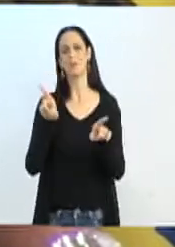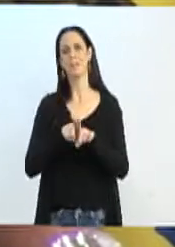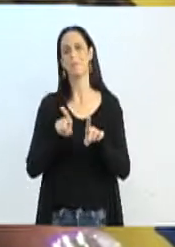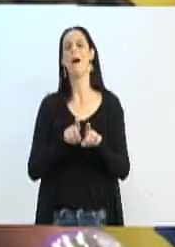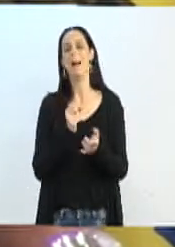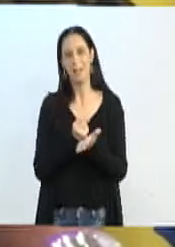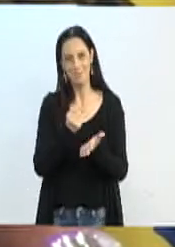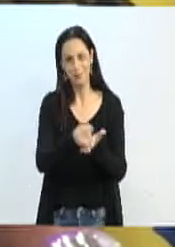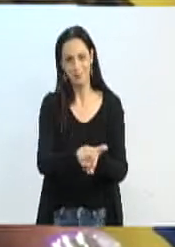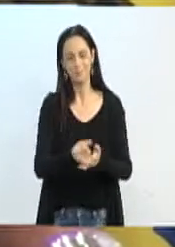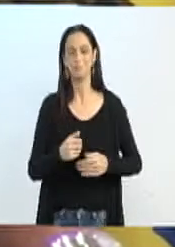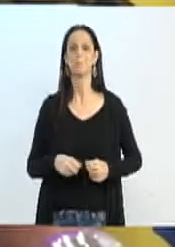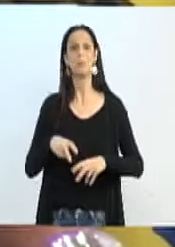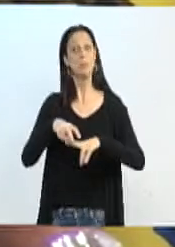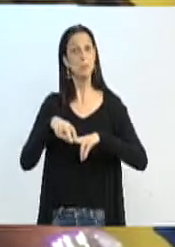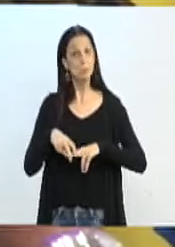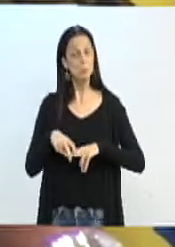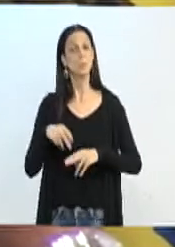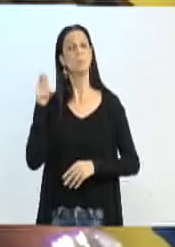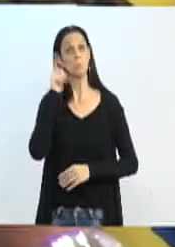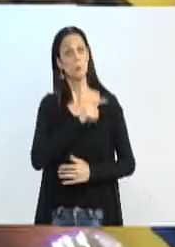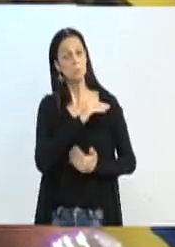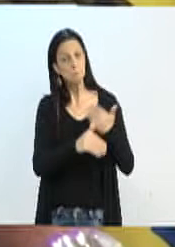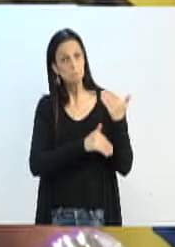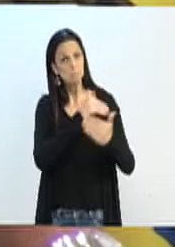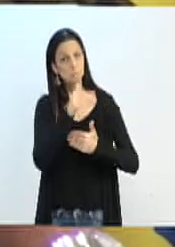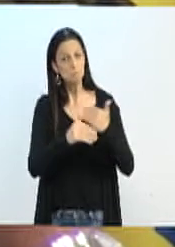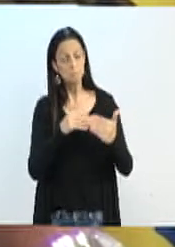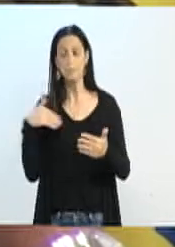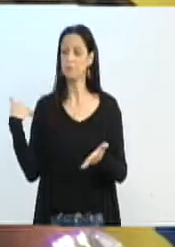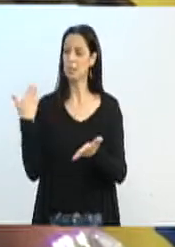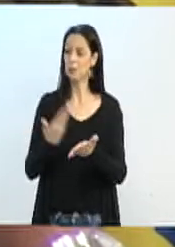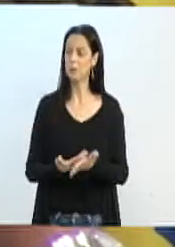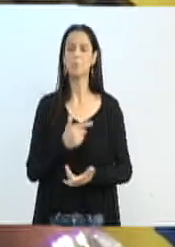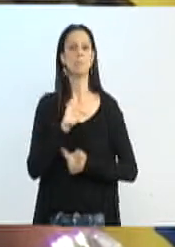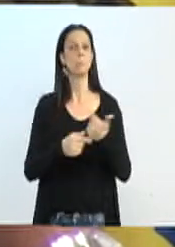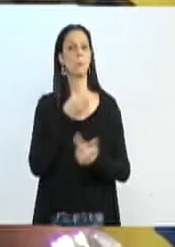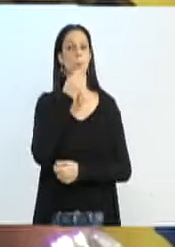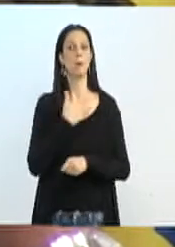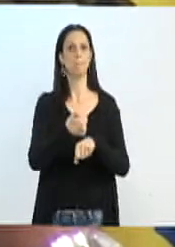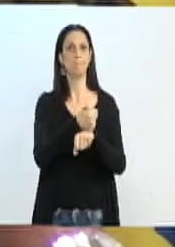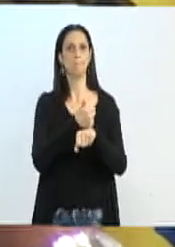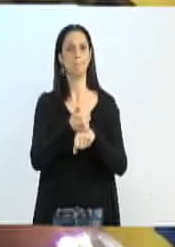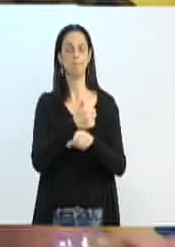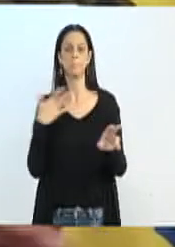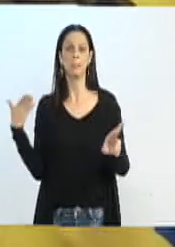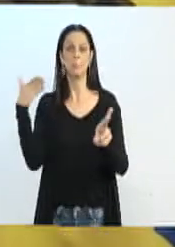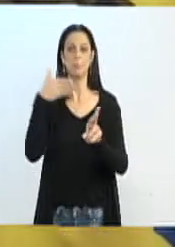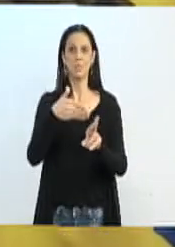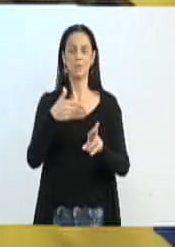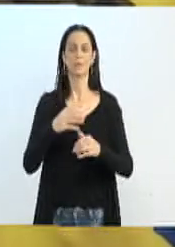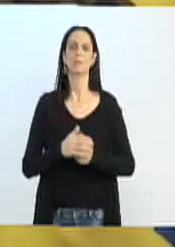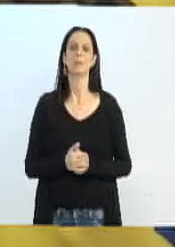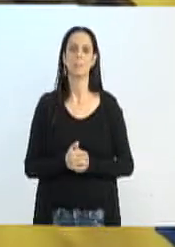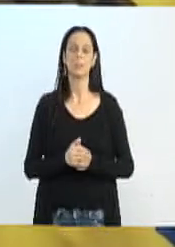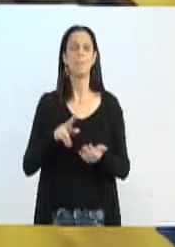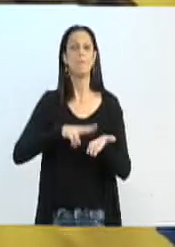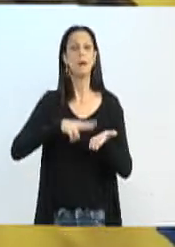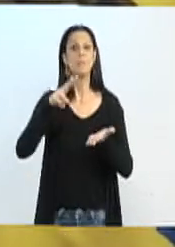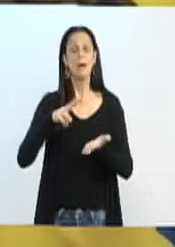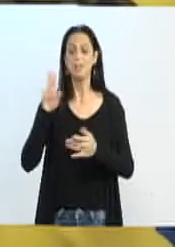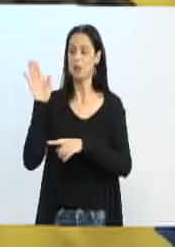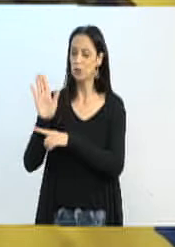podendo desta forma desempenhar até o presente momento um trabalho profissional de referência em benefício da